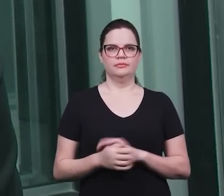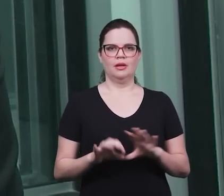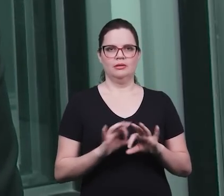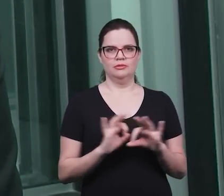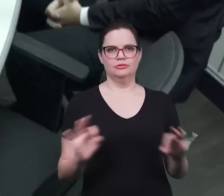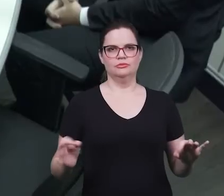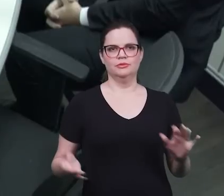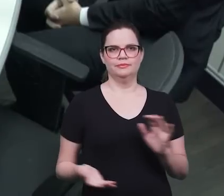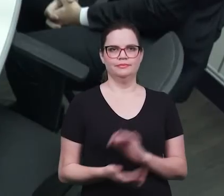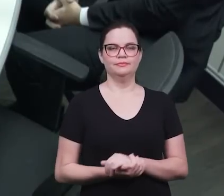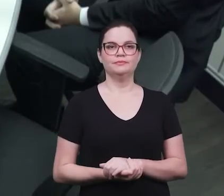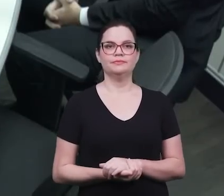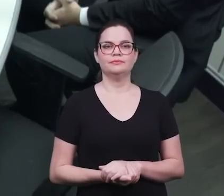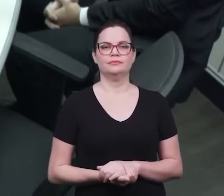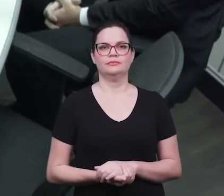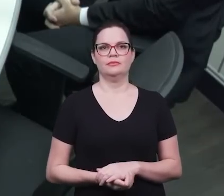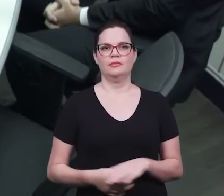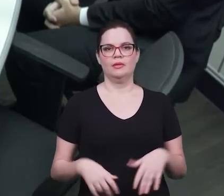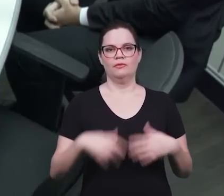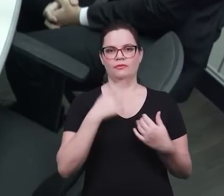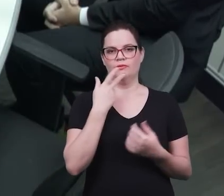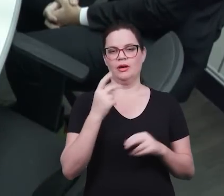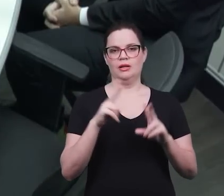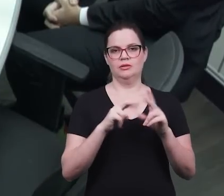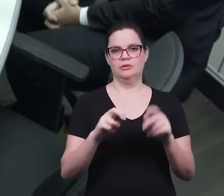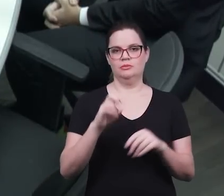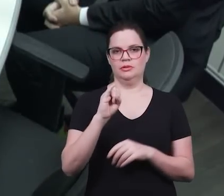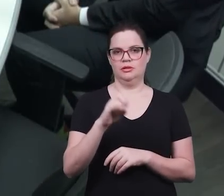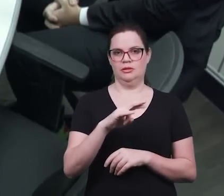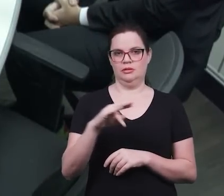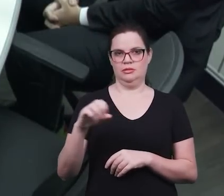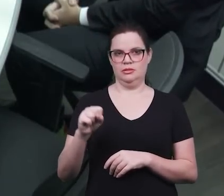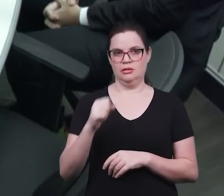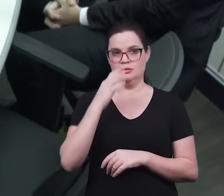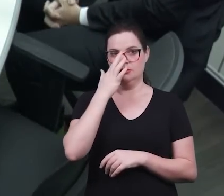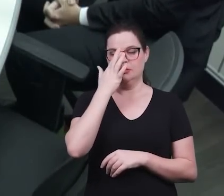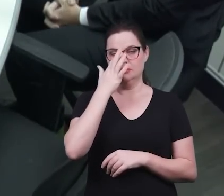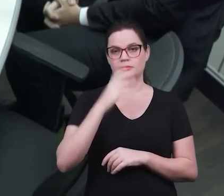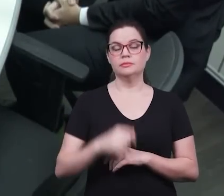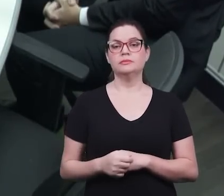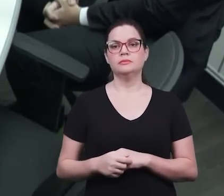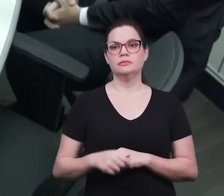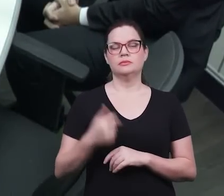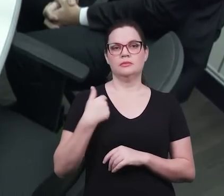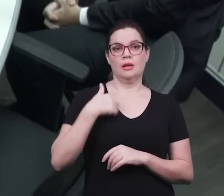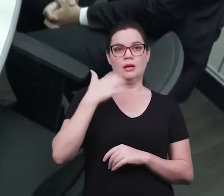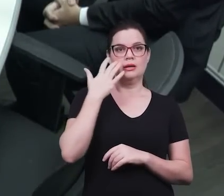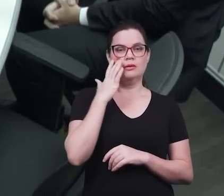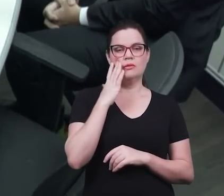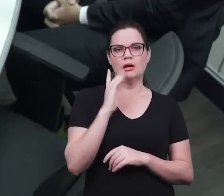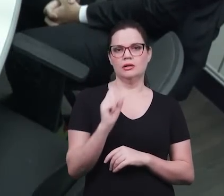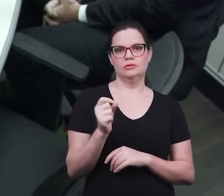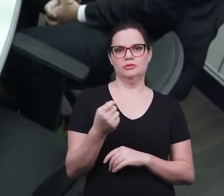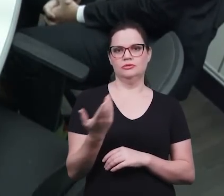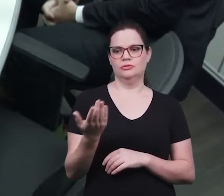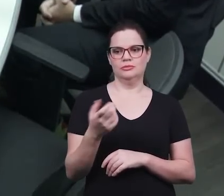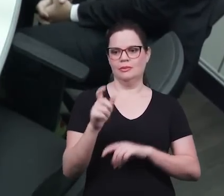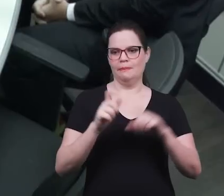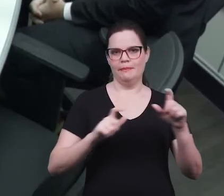Bom, falar de INSS, né, eu acho que talvez não haja nenhum brasileiro que não